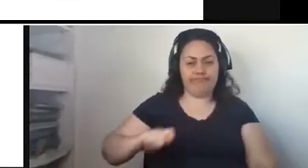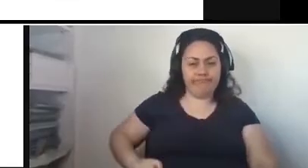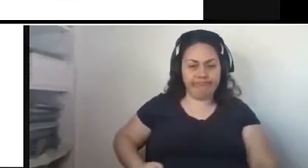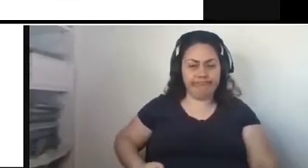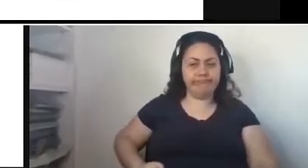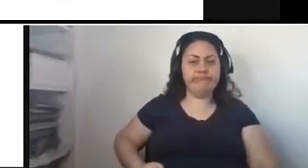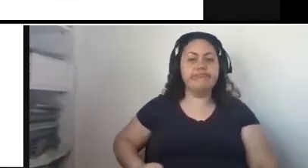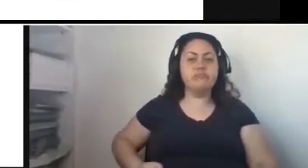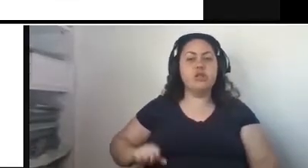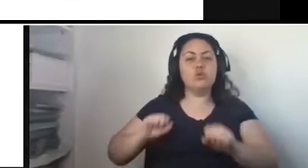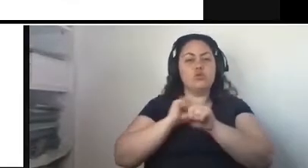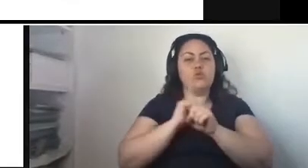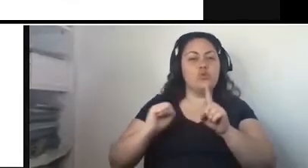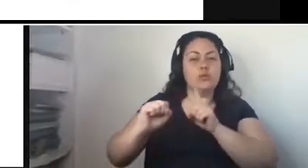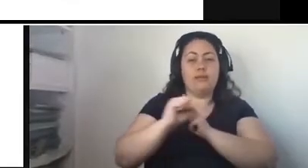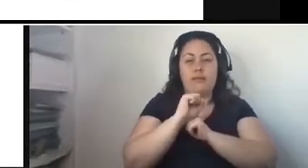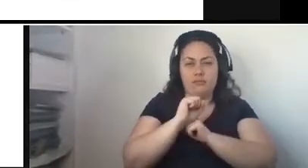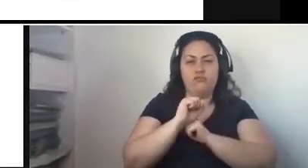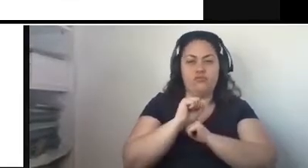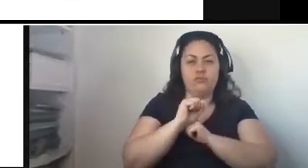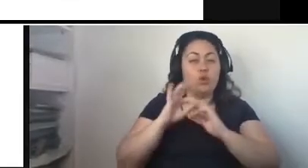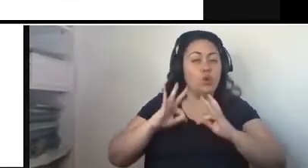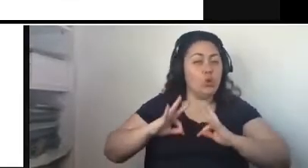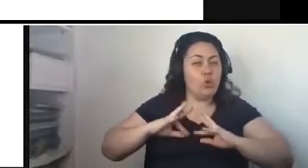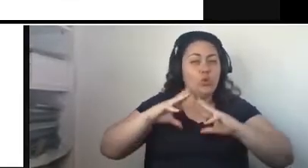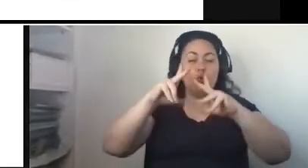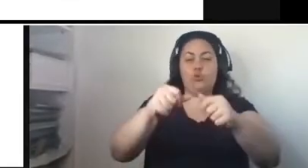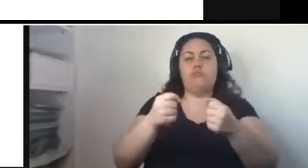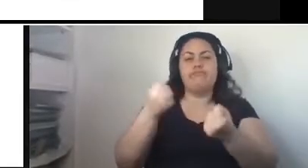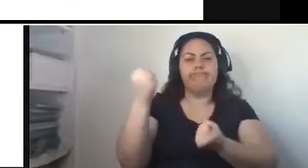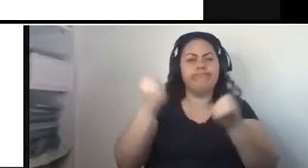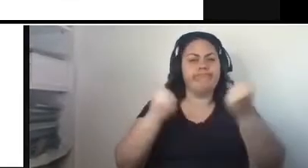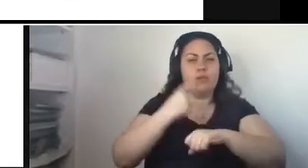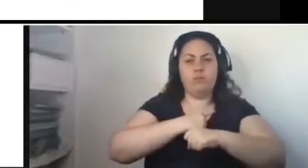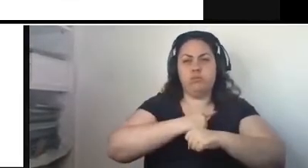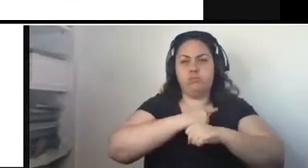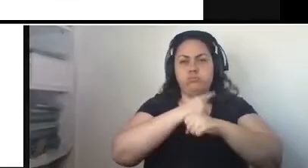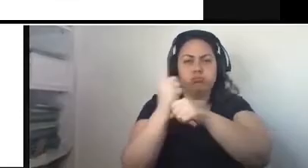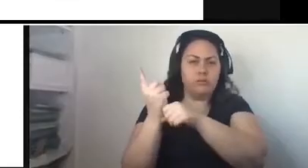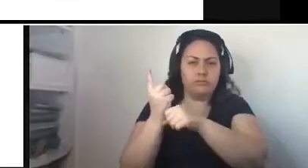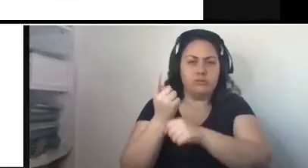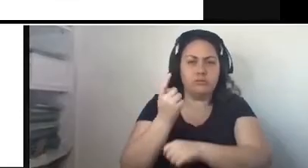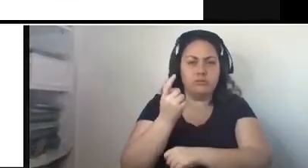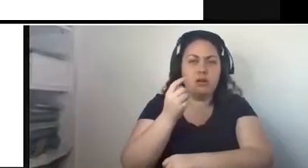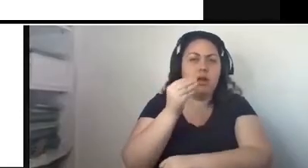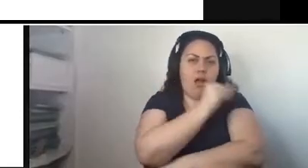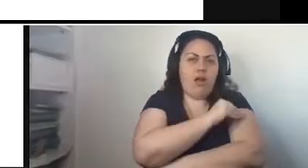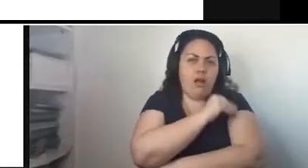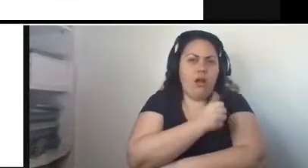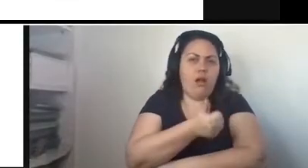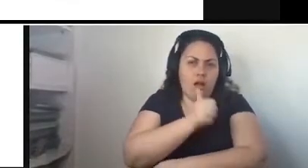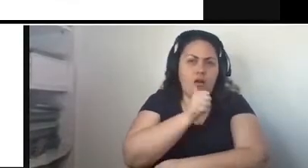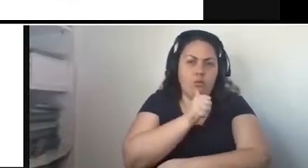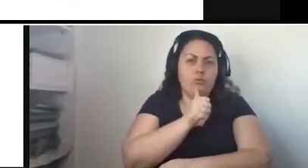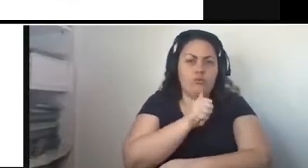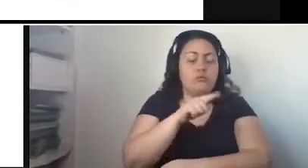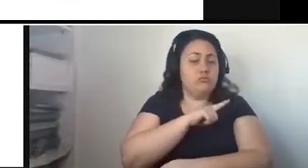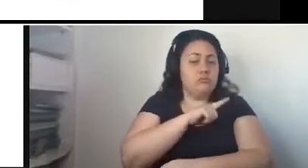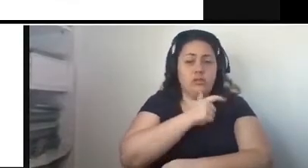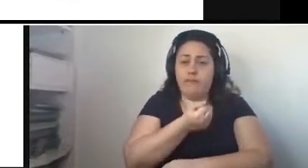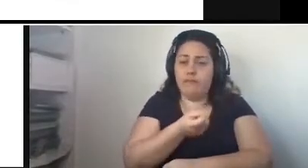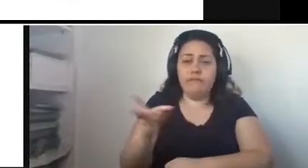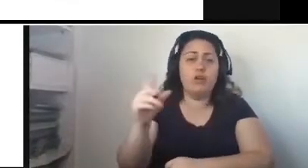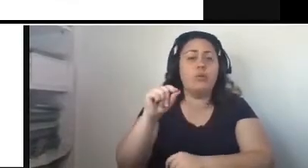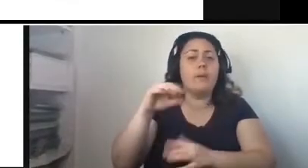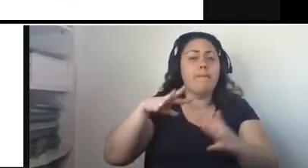mundo dirige em velocidade muito alta, muitas vezes alcoolizado, quase todas vai haver muitas batidas